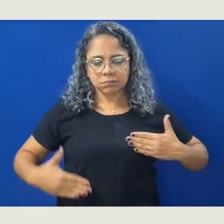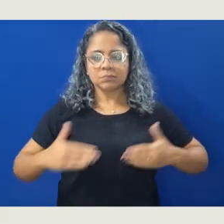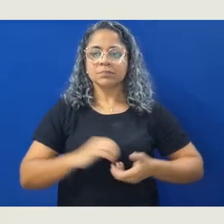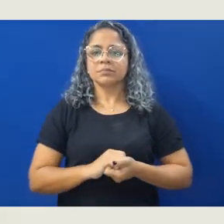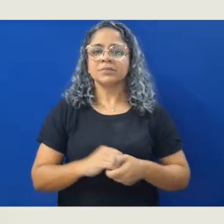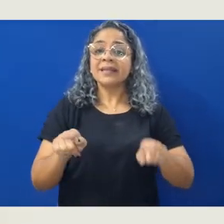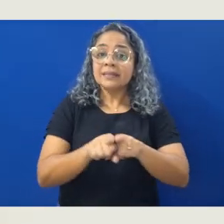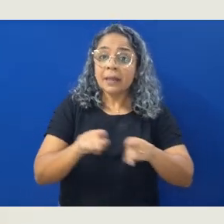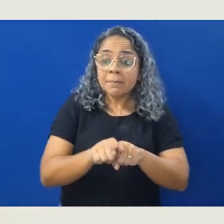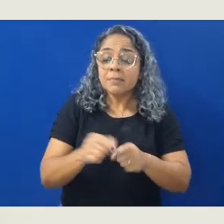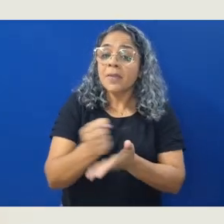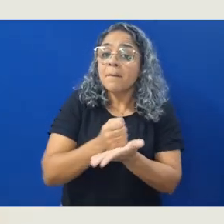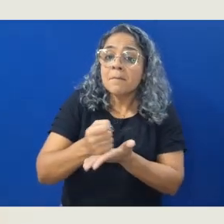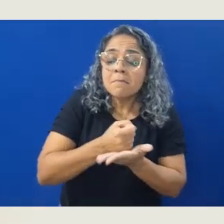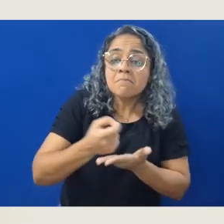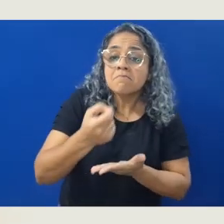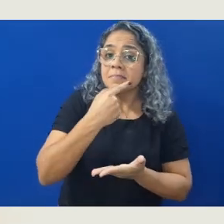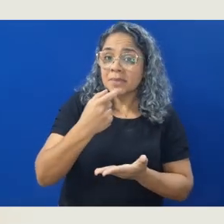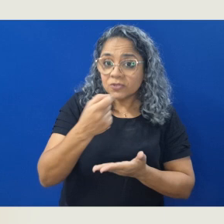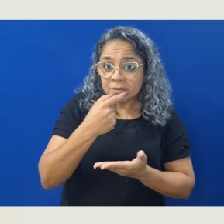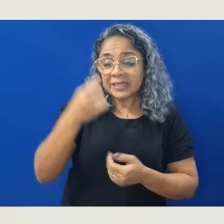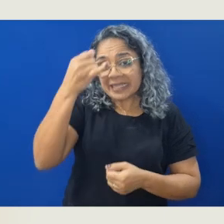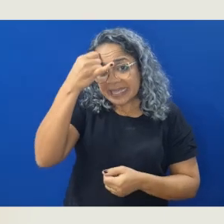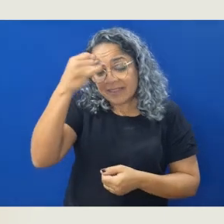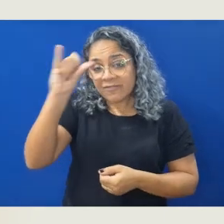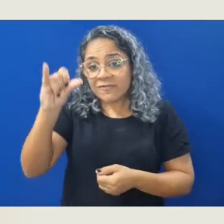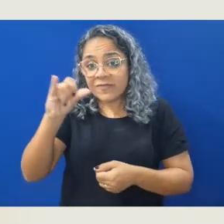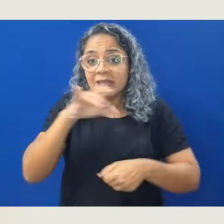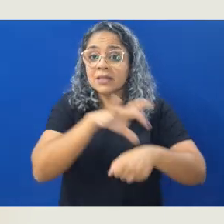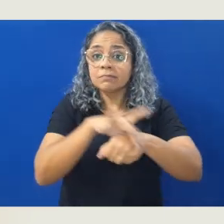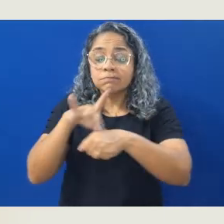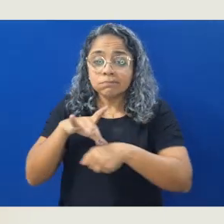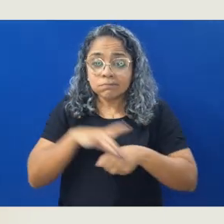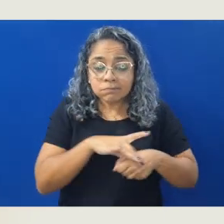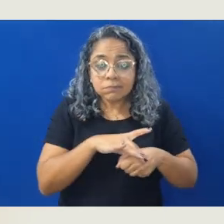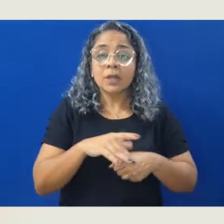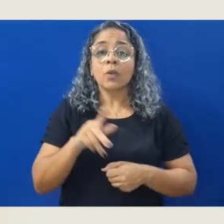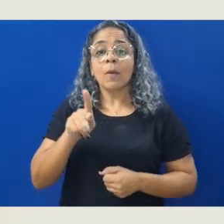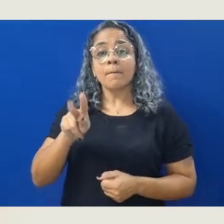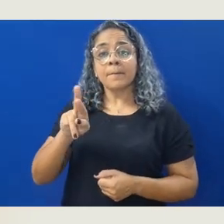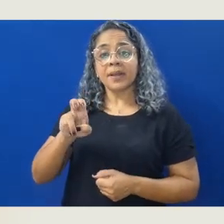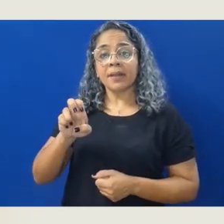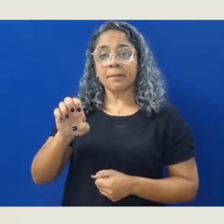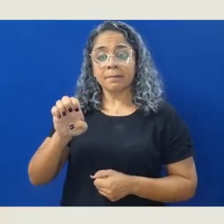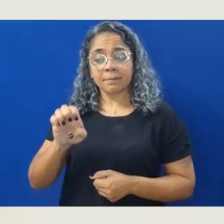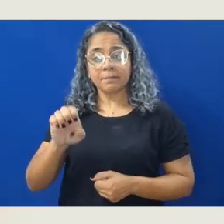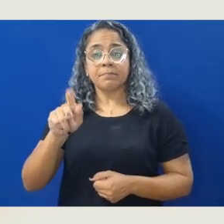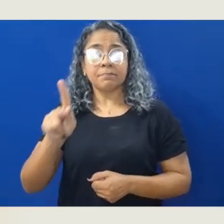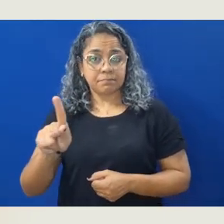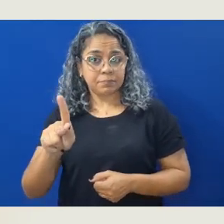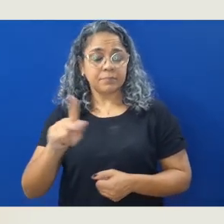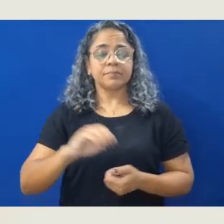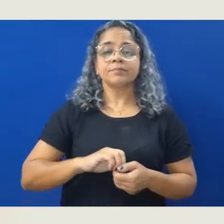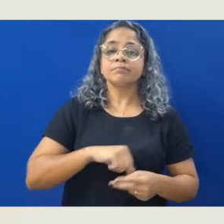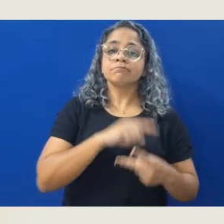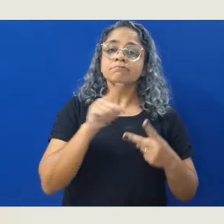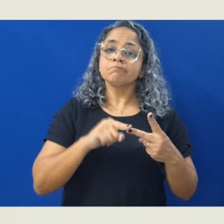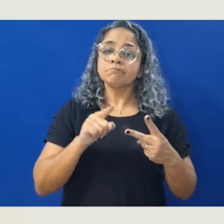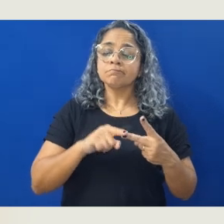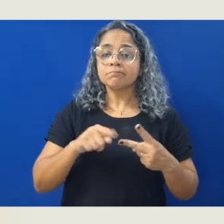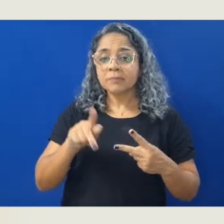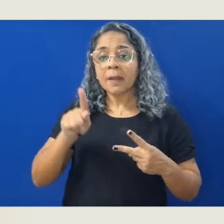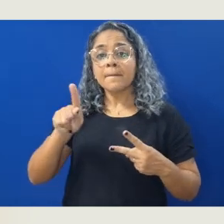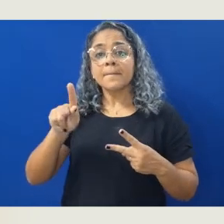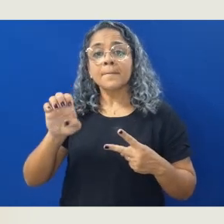Também existem medicamentos que previnem a infecção pelo HIV, como a profilaxia, pré-exposição, PrEP,